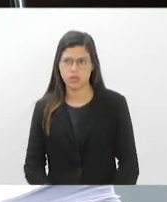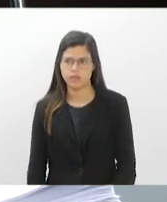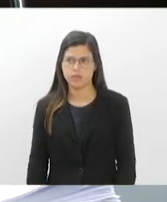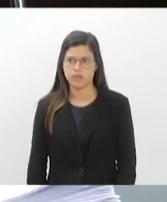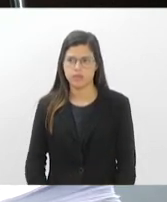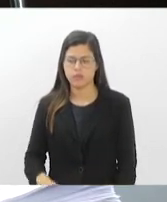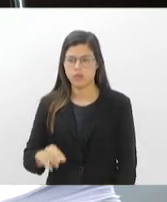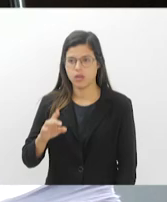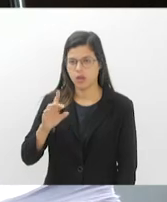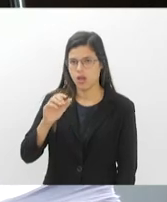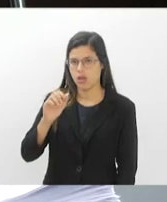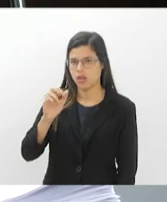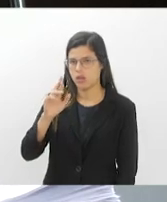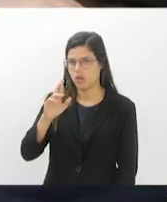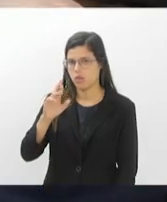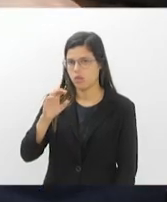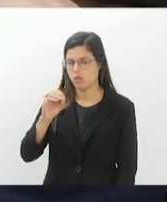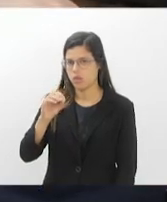Rodrigo Amorim.